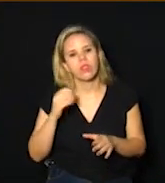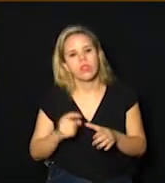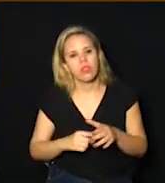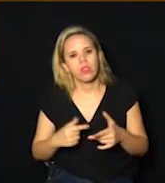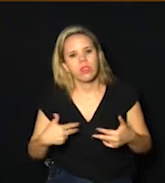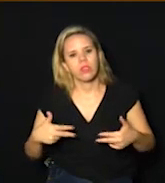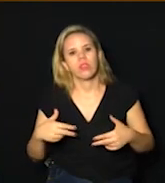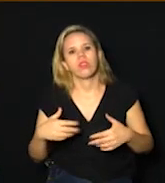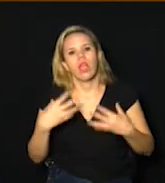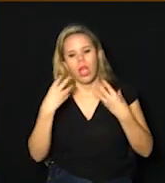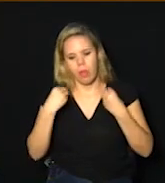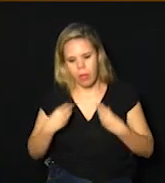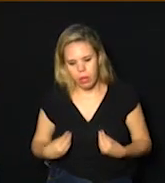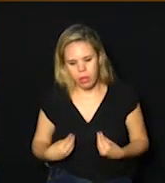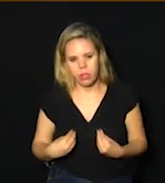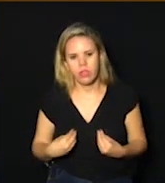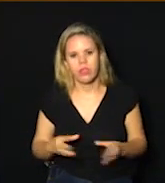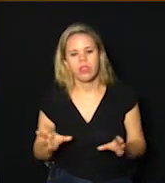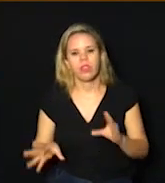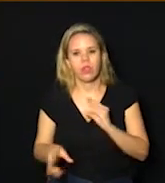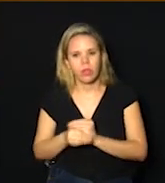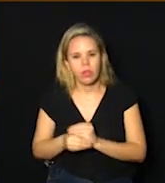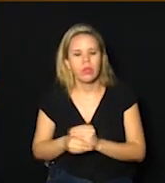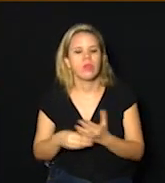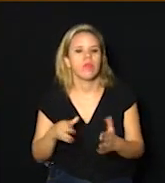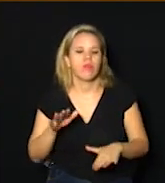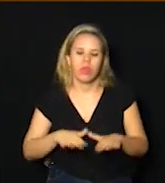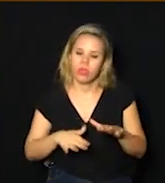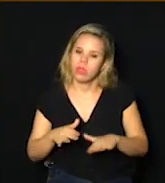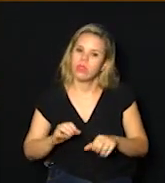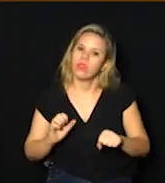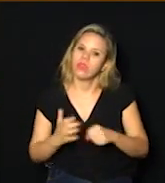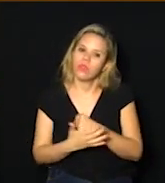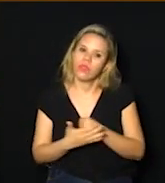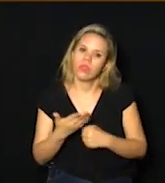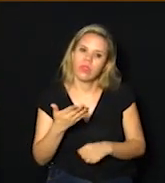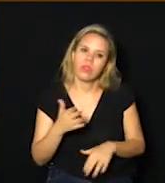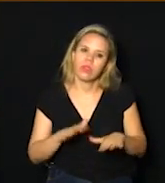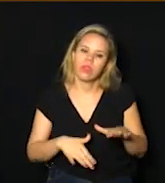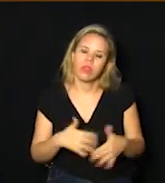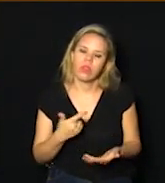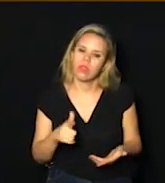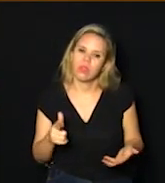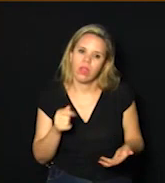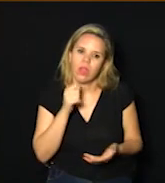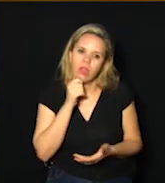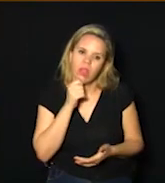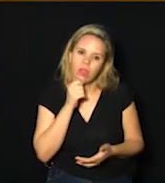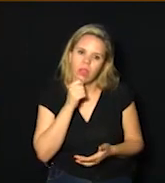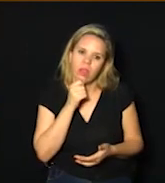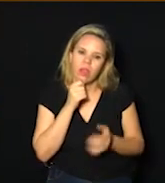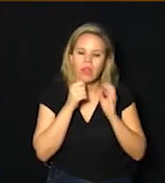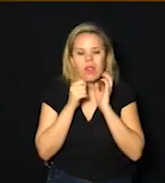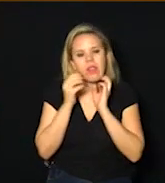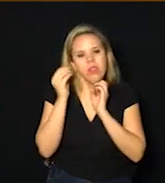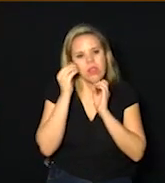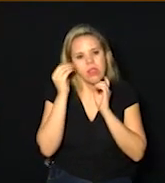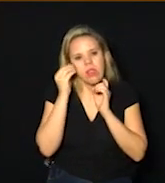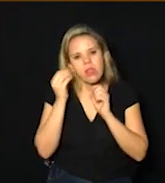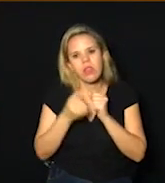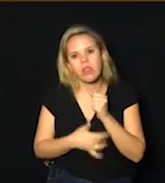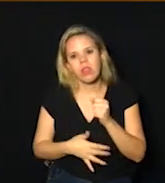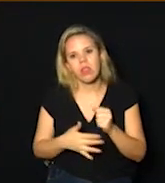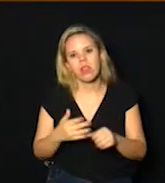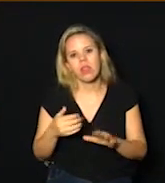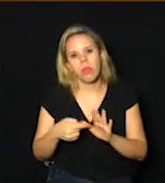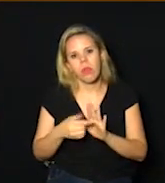de radiologia, e chega à conclusão que muito provavelmente é Covid, apesar de não ter o exame sorológico, e ele vai ser enquadrado como